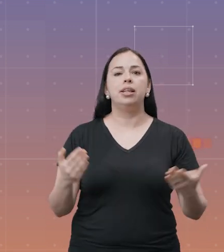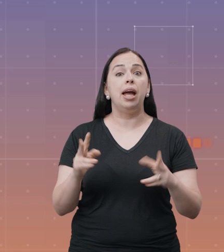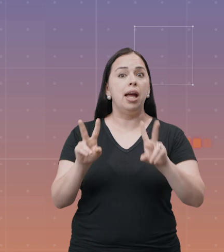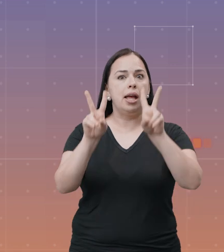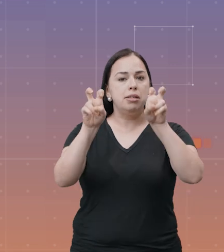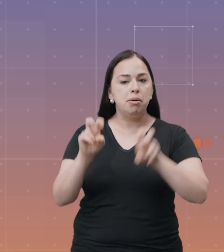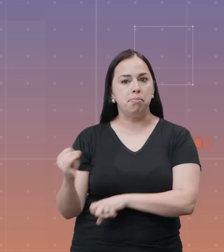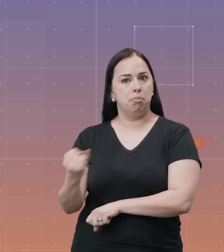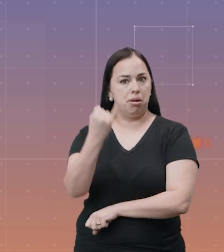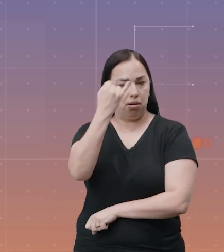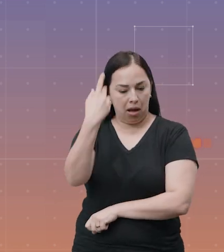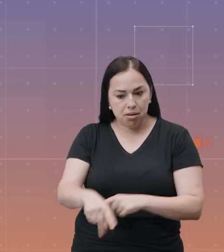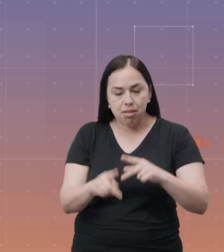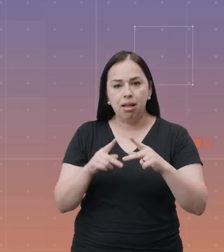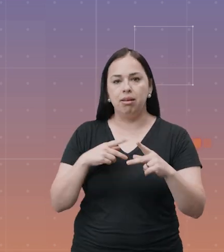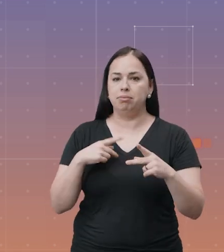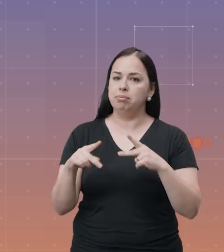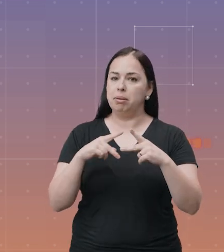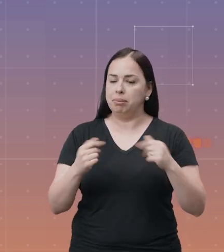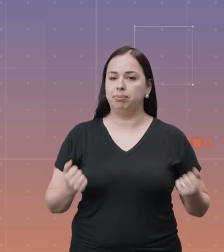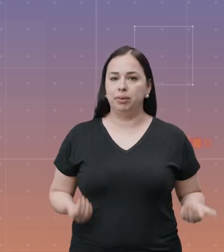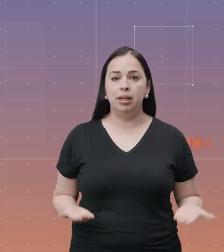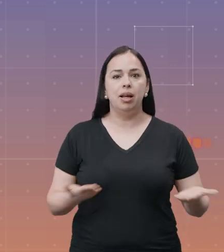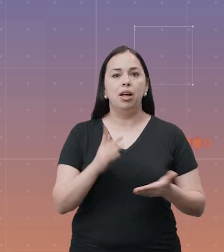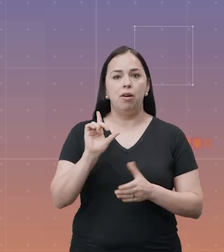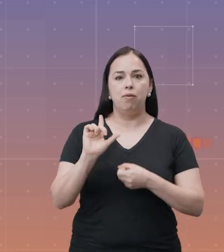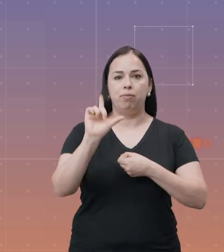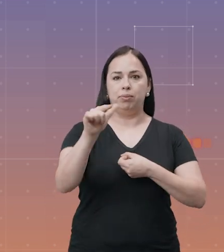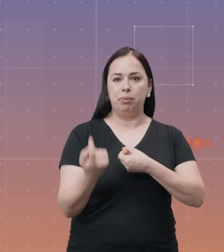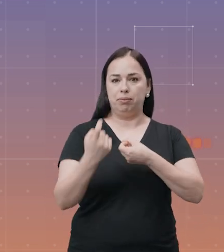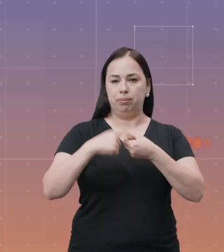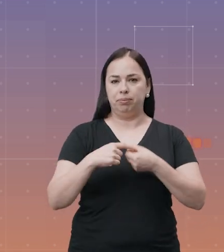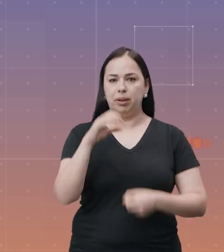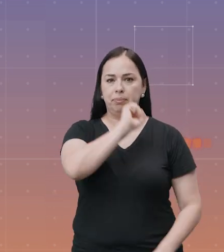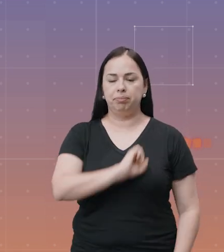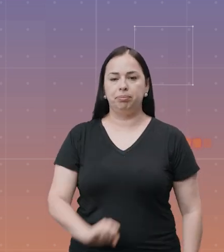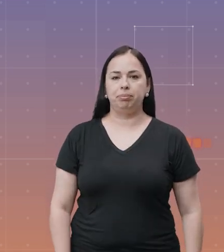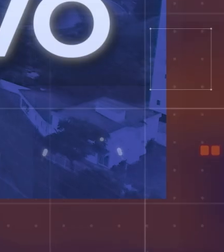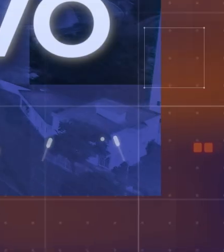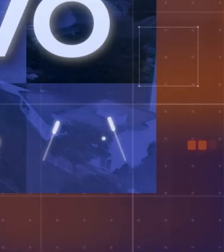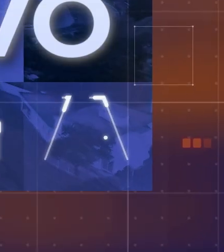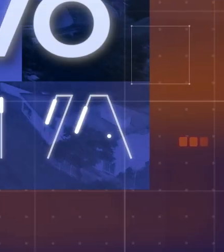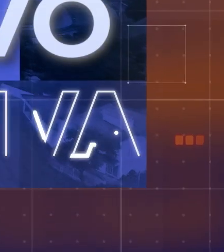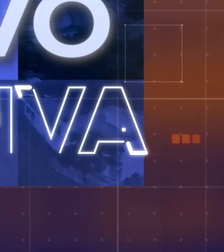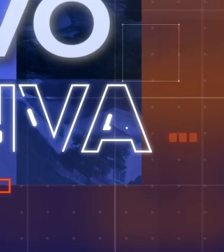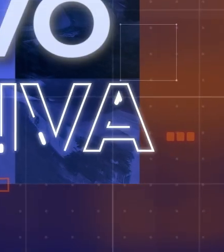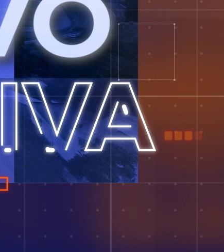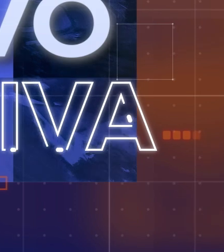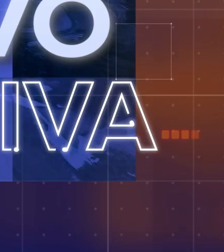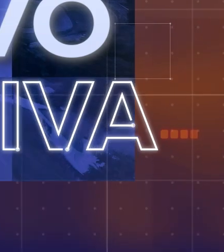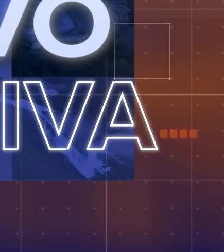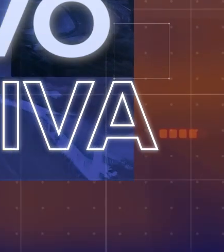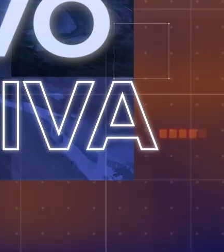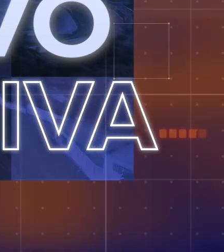que tiveram destaque aqui no Boletim Legislativo. Voltamos daqui a pouco.